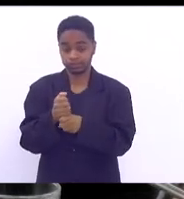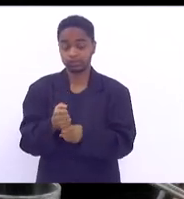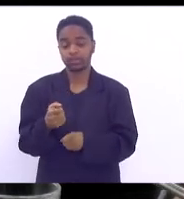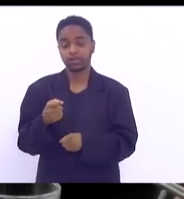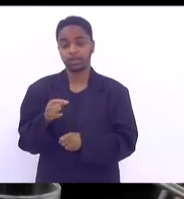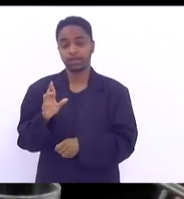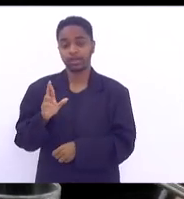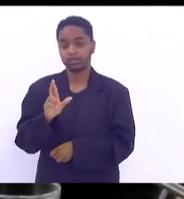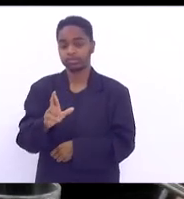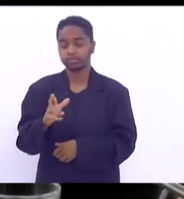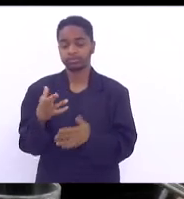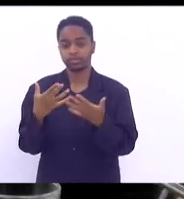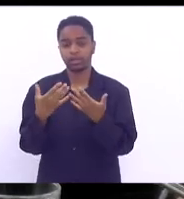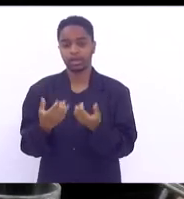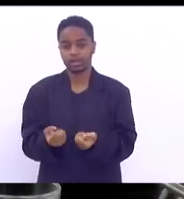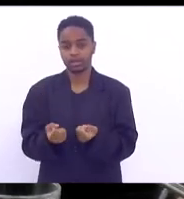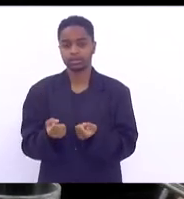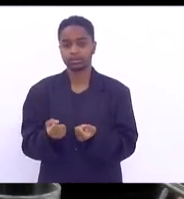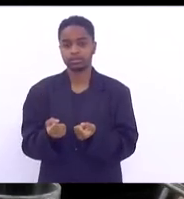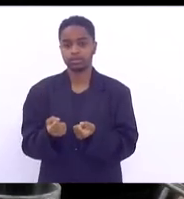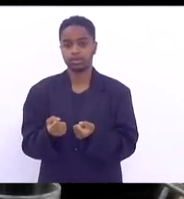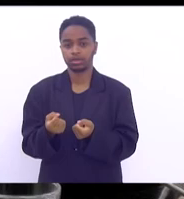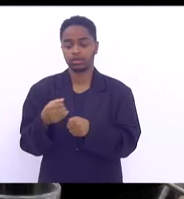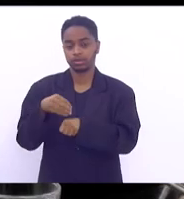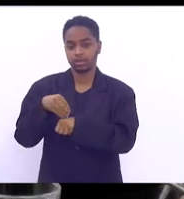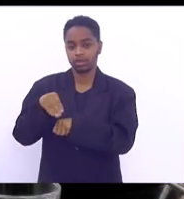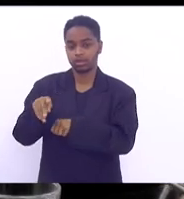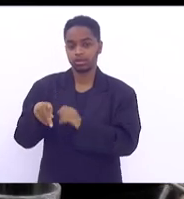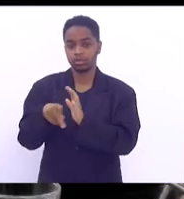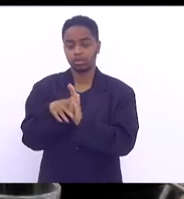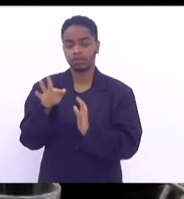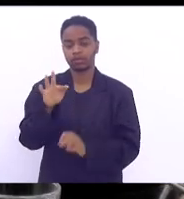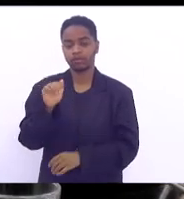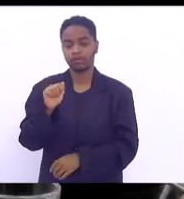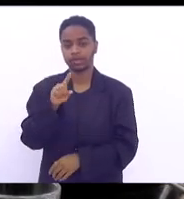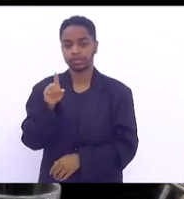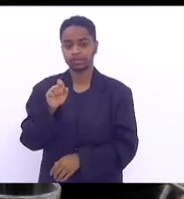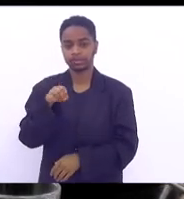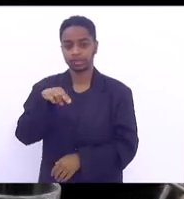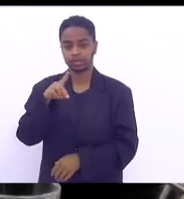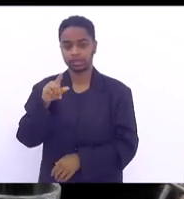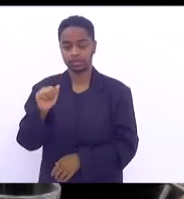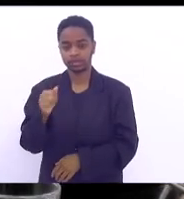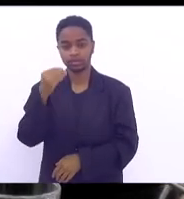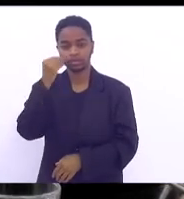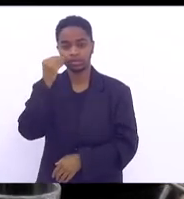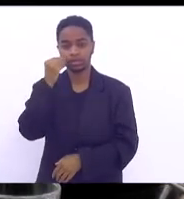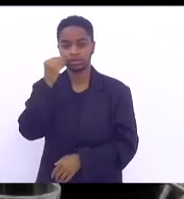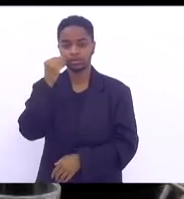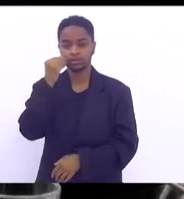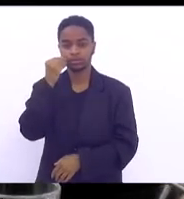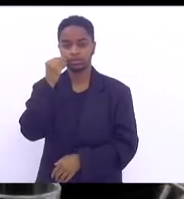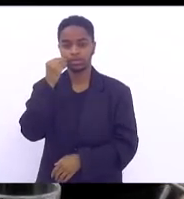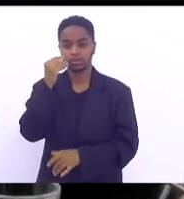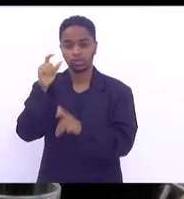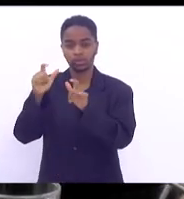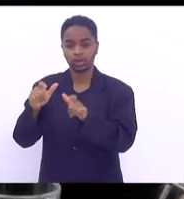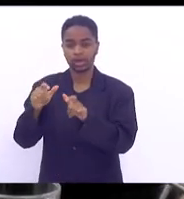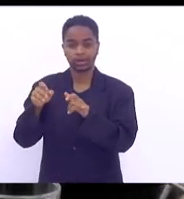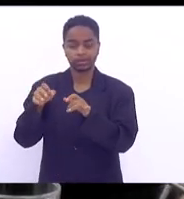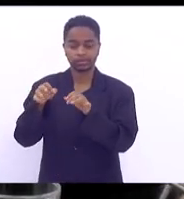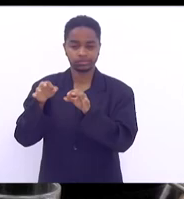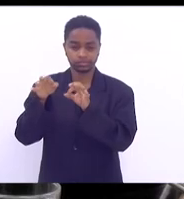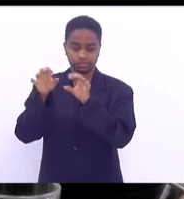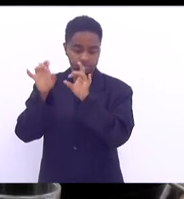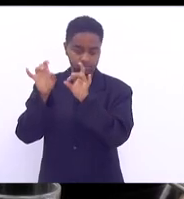receber essa notificação da Fazenda Pública numa espécie de caixa postal específica. E